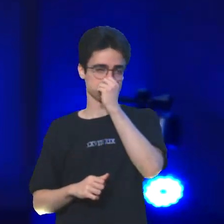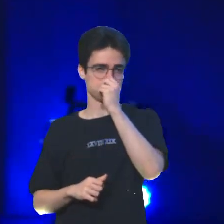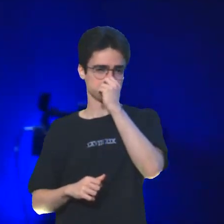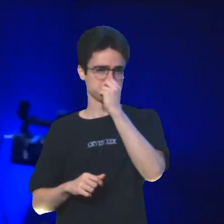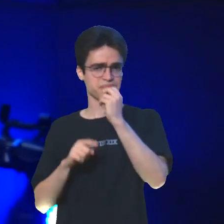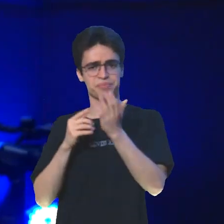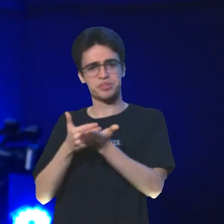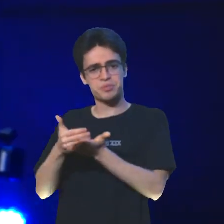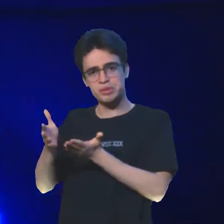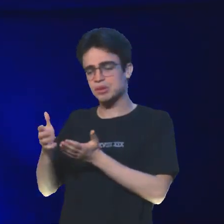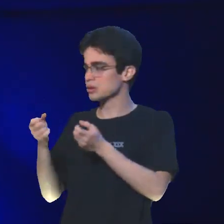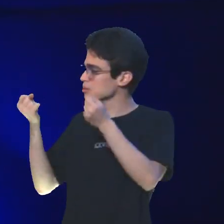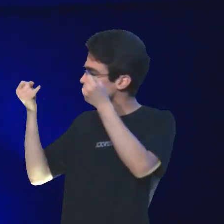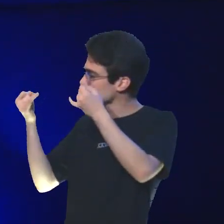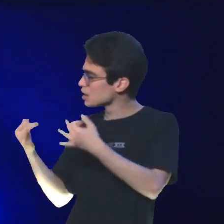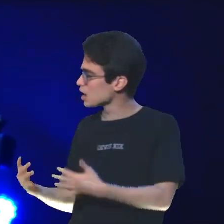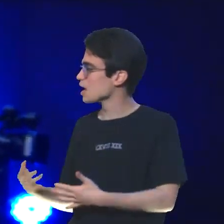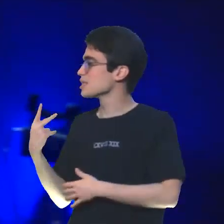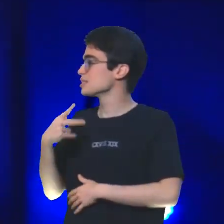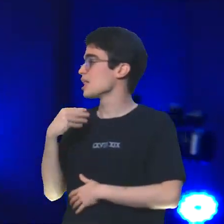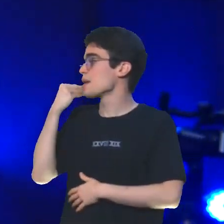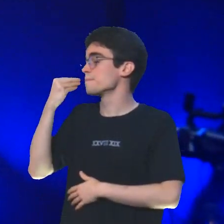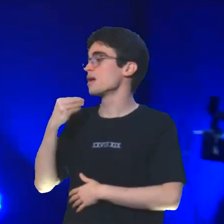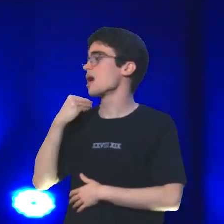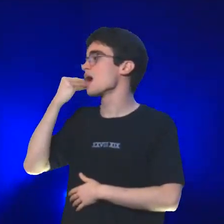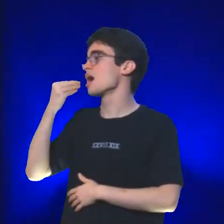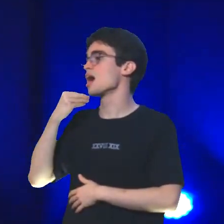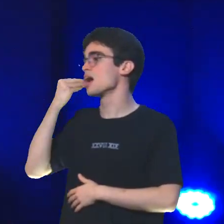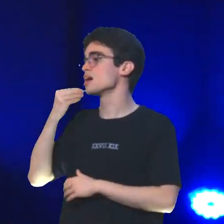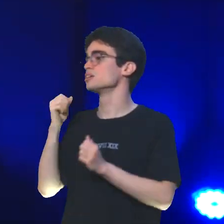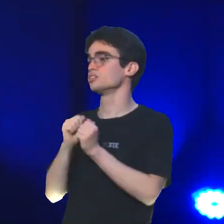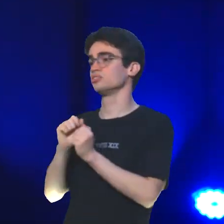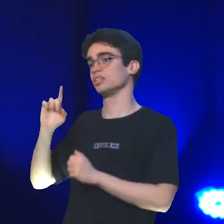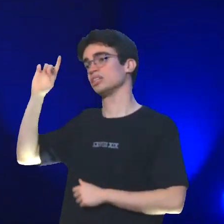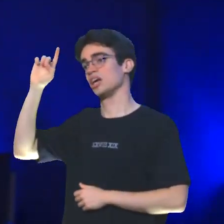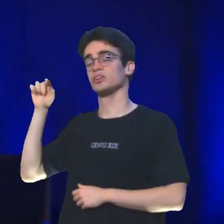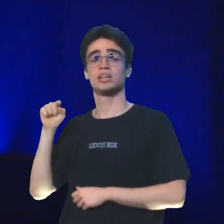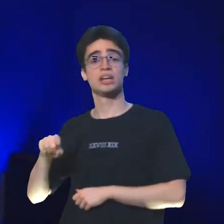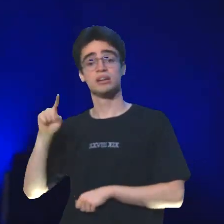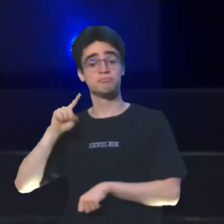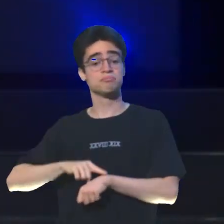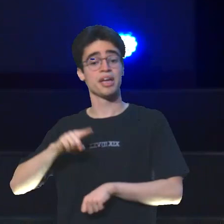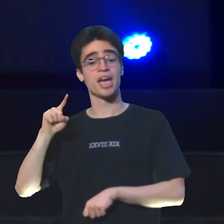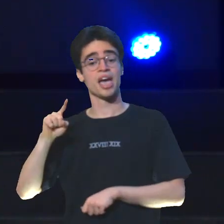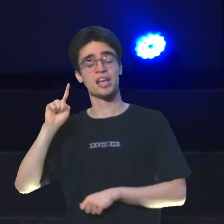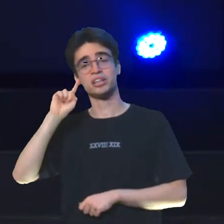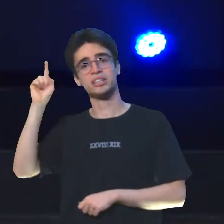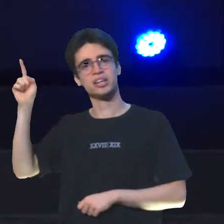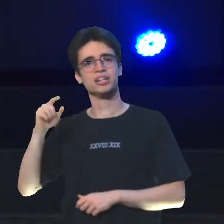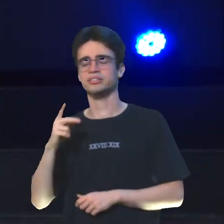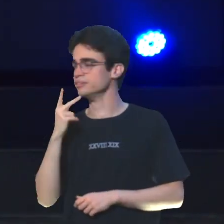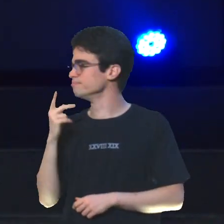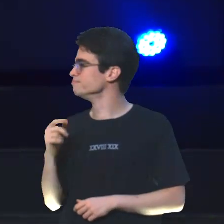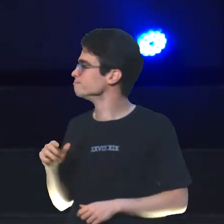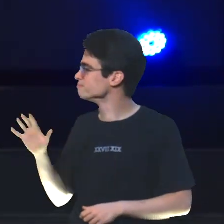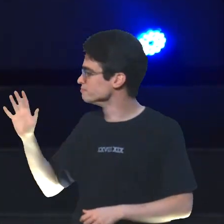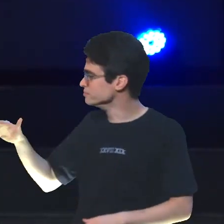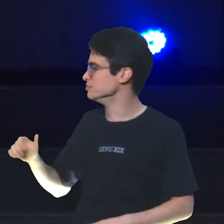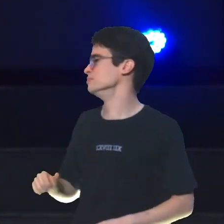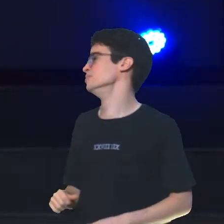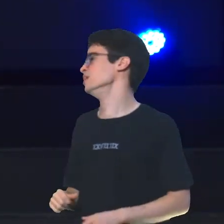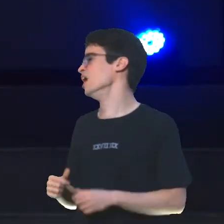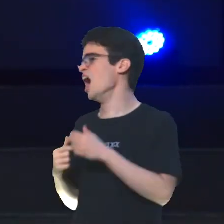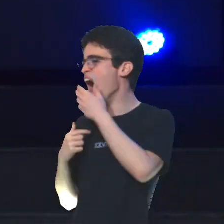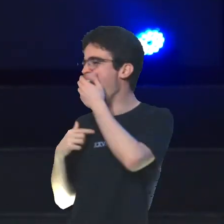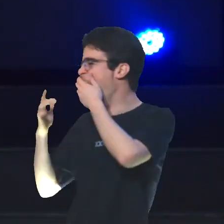E ele começou a contar uma experiência que ele viveu com o Senhor naquele dia. Falando: Zé, eu